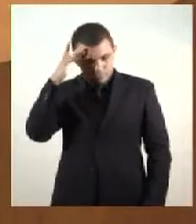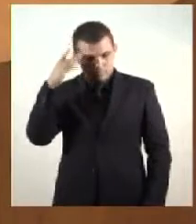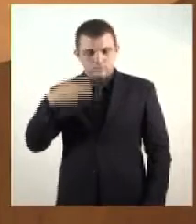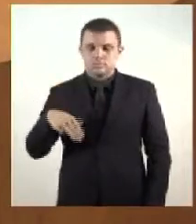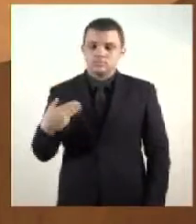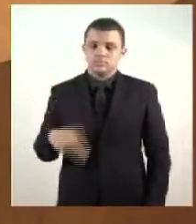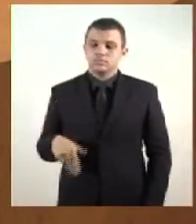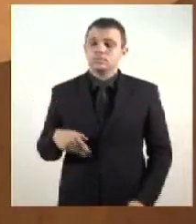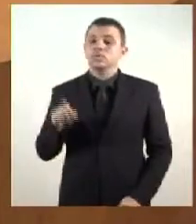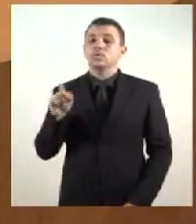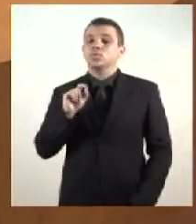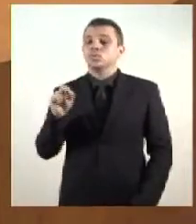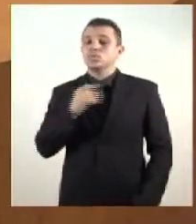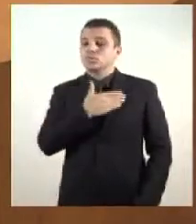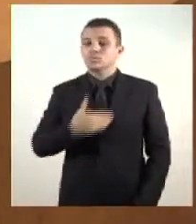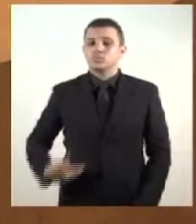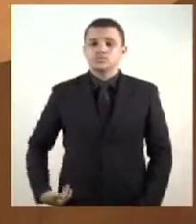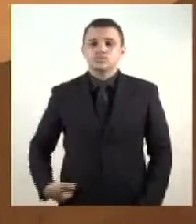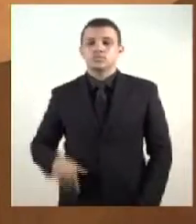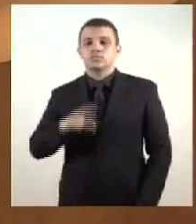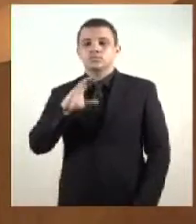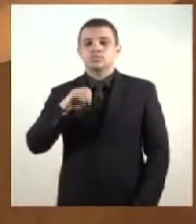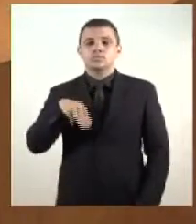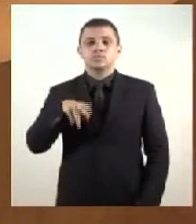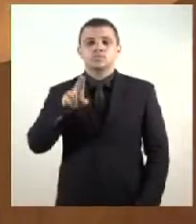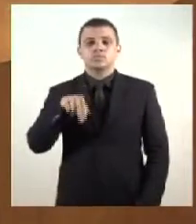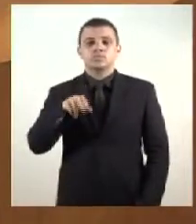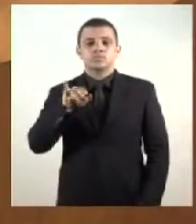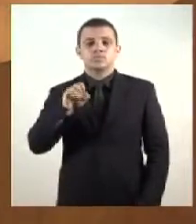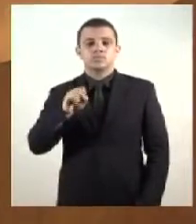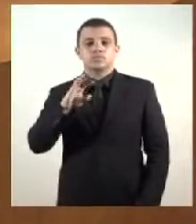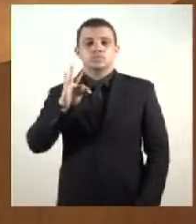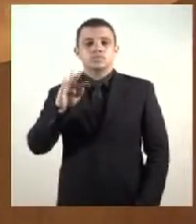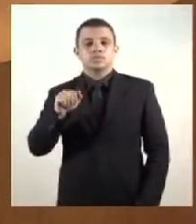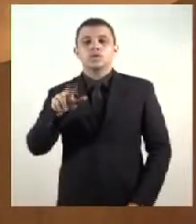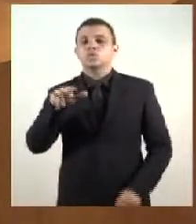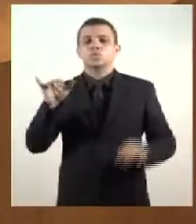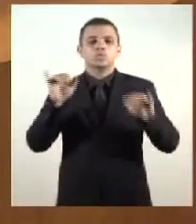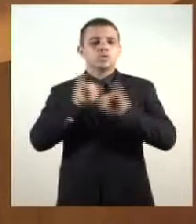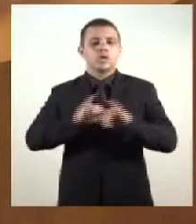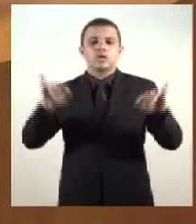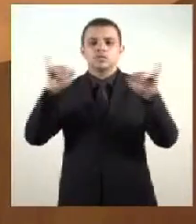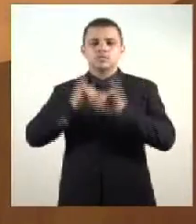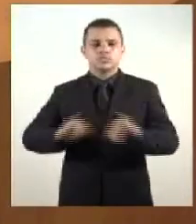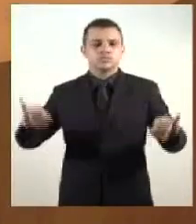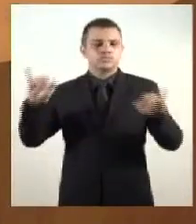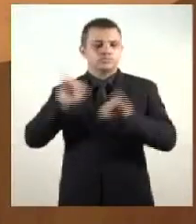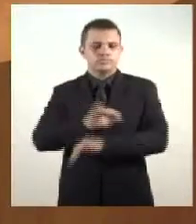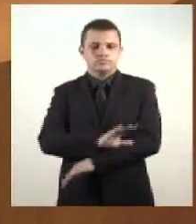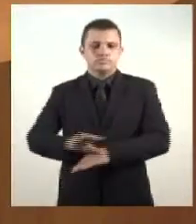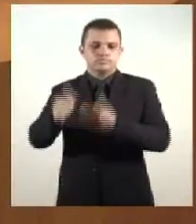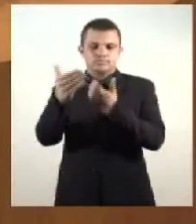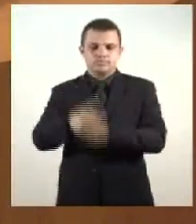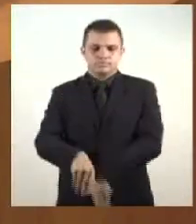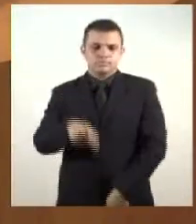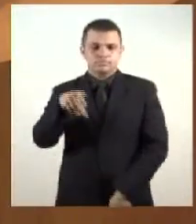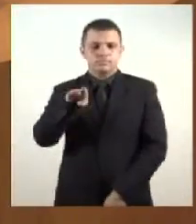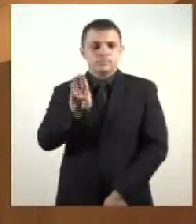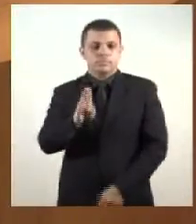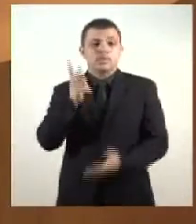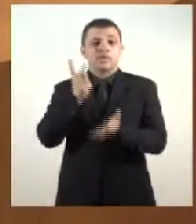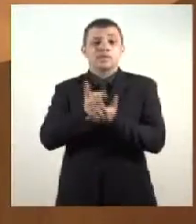que nunca anunciou um concurso público, todo dia é uma fofoca, que é hoje, que é amanhã, tudo terceirizado, o